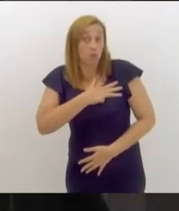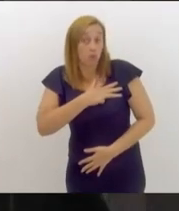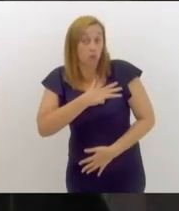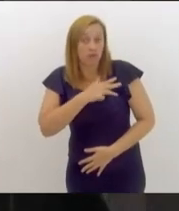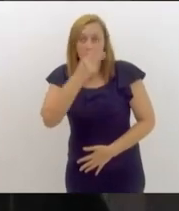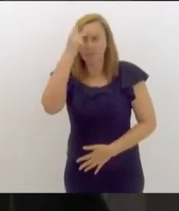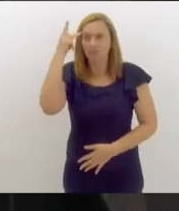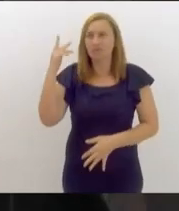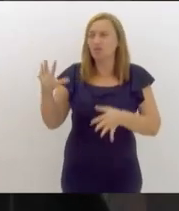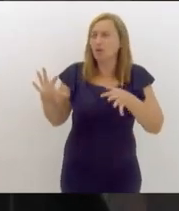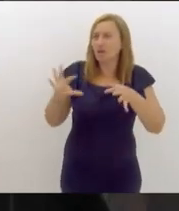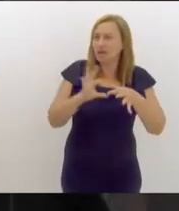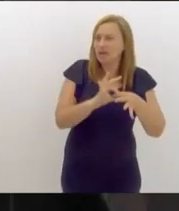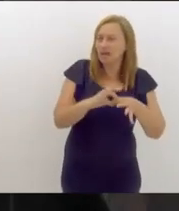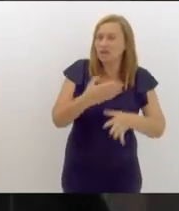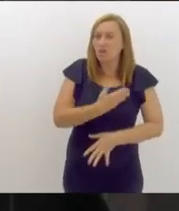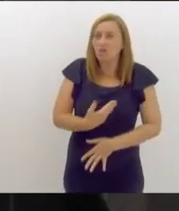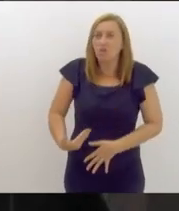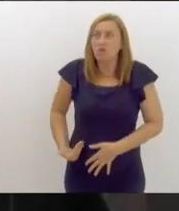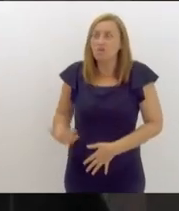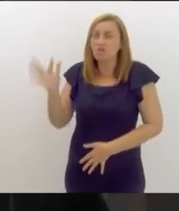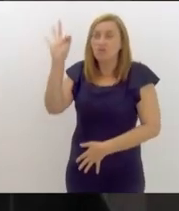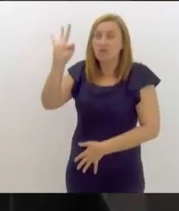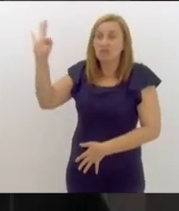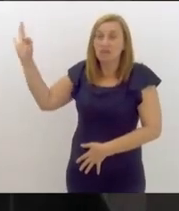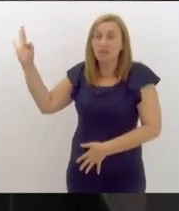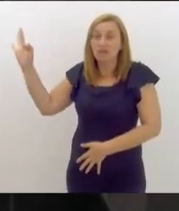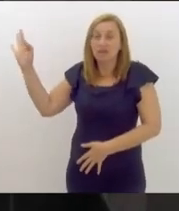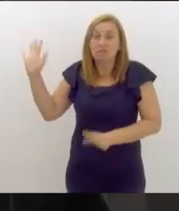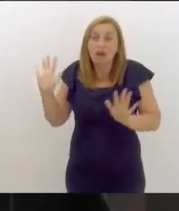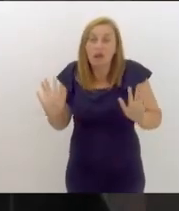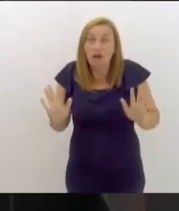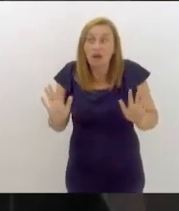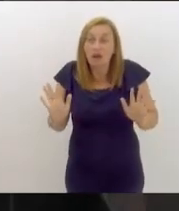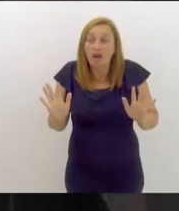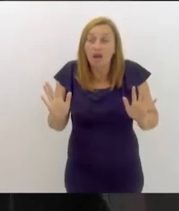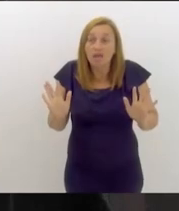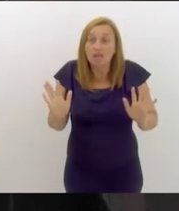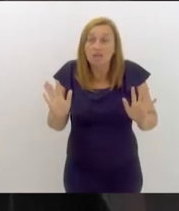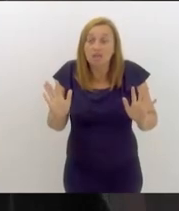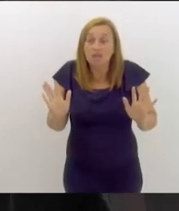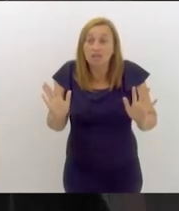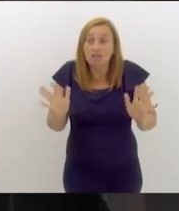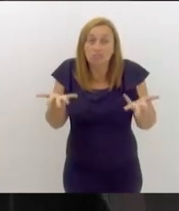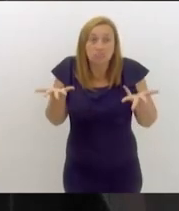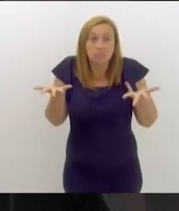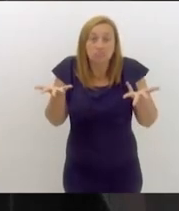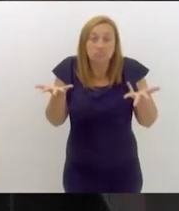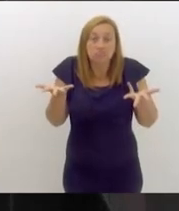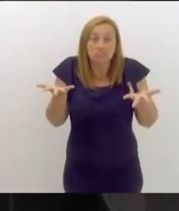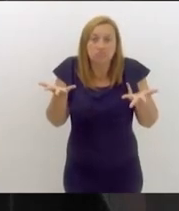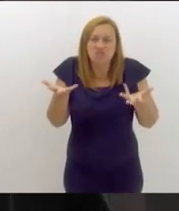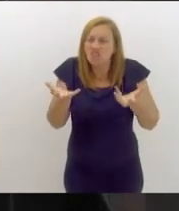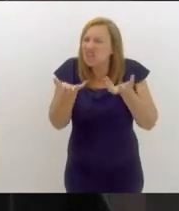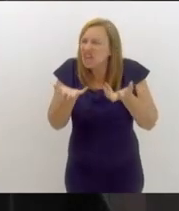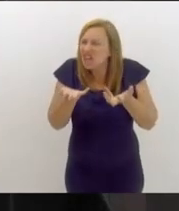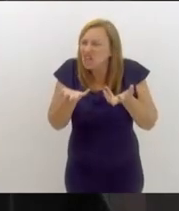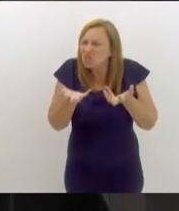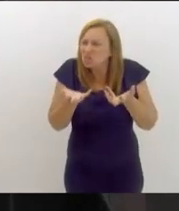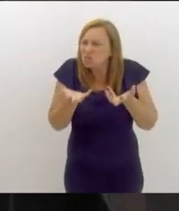ligado ao governo federal estão de alguma forma né tentando